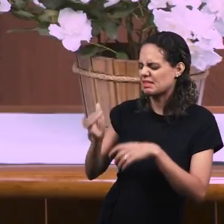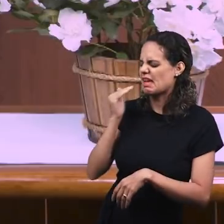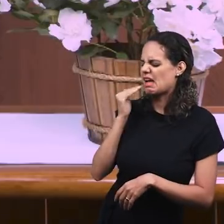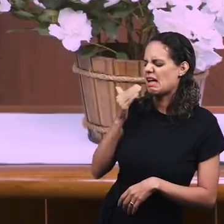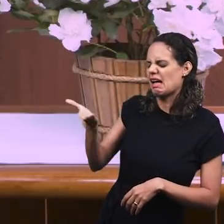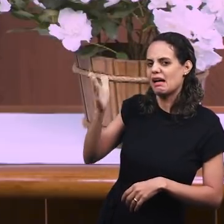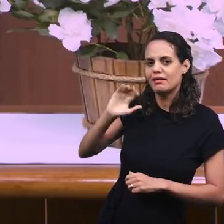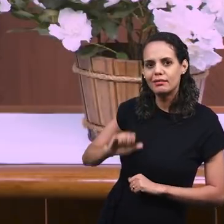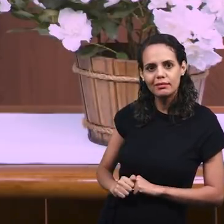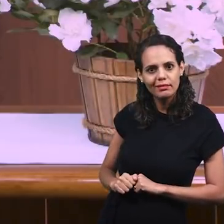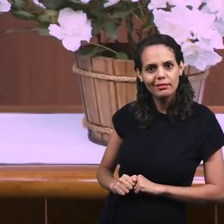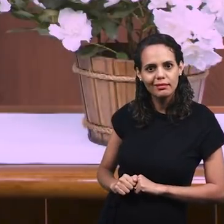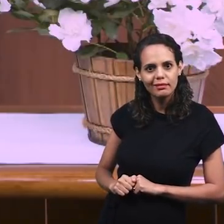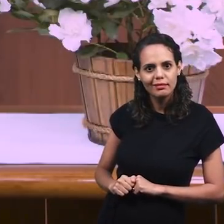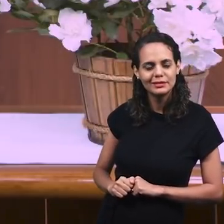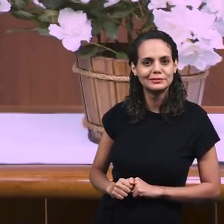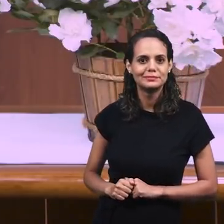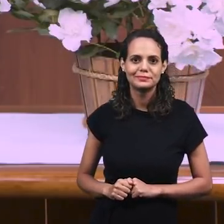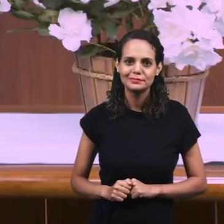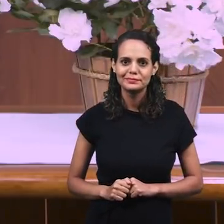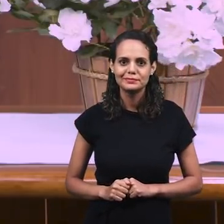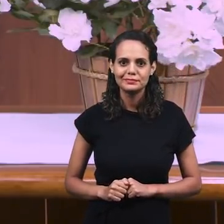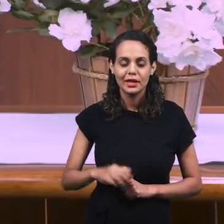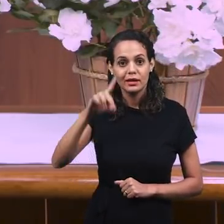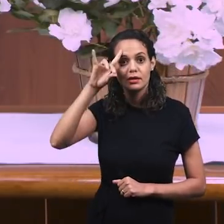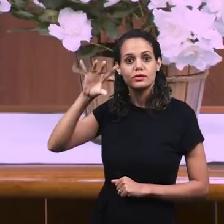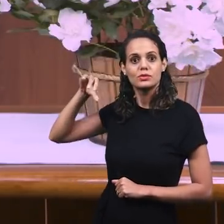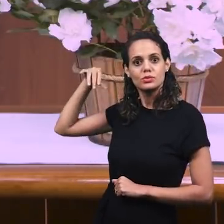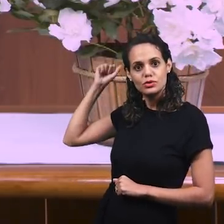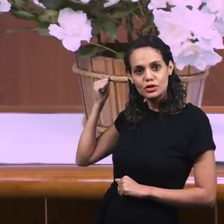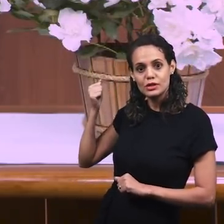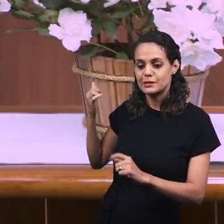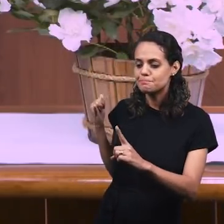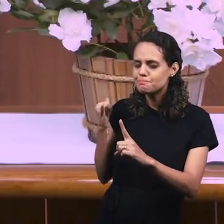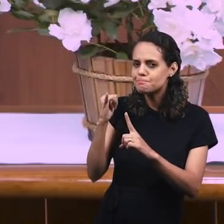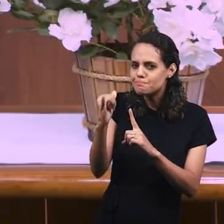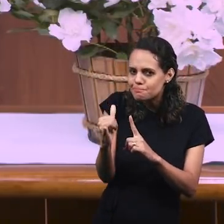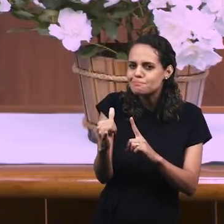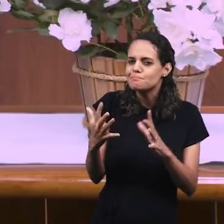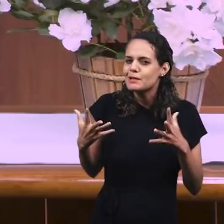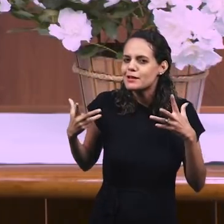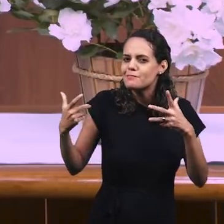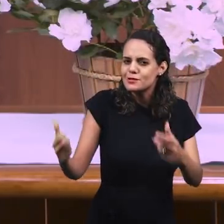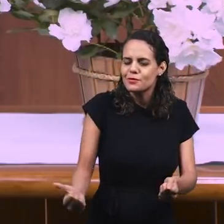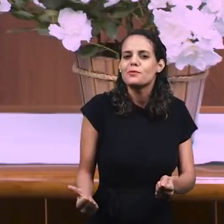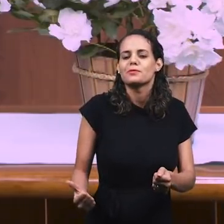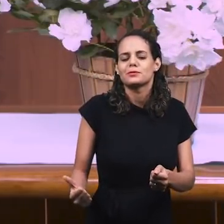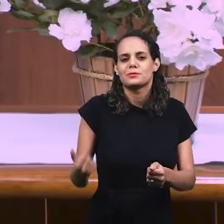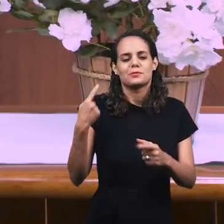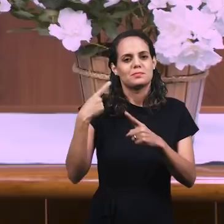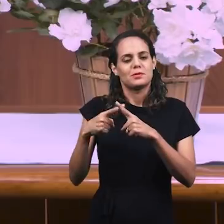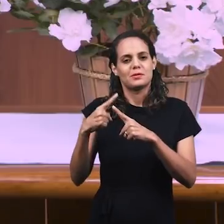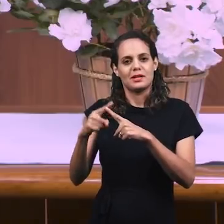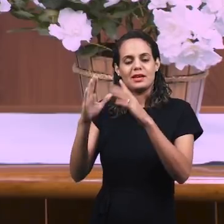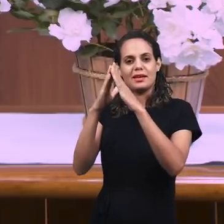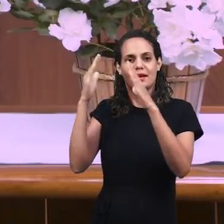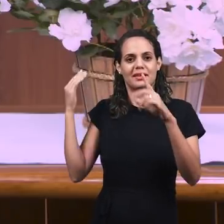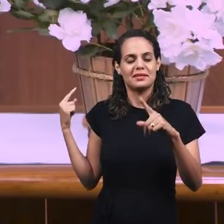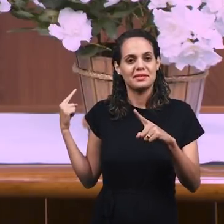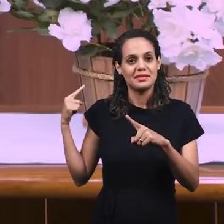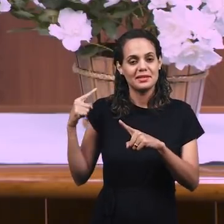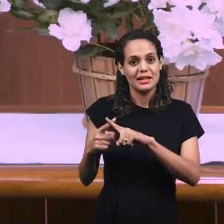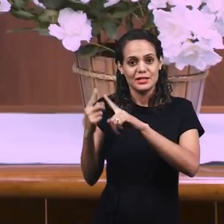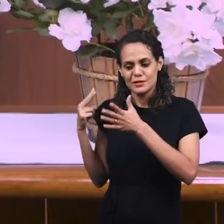tudo. Um dia que foi pleno, aquele dia foi pleno. Porque era um dia profético, a igreja nascia ali. Então o